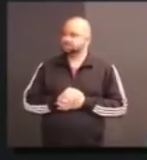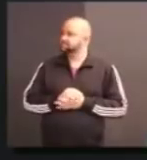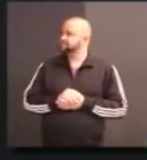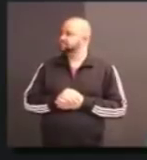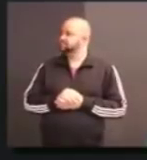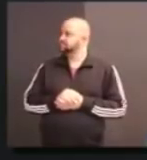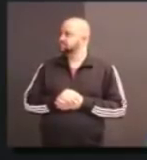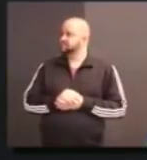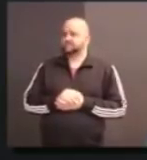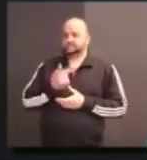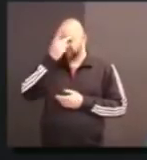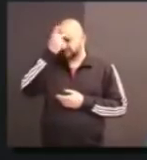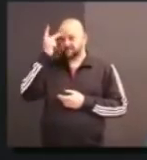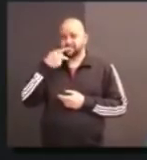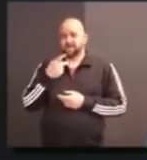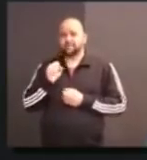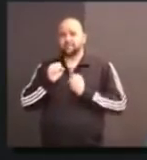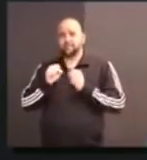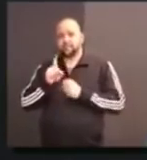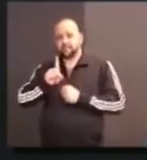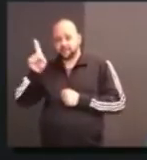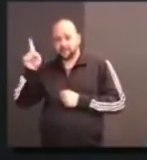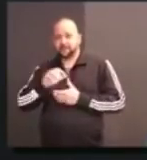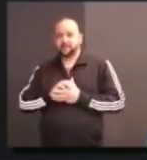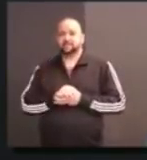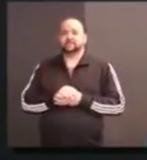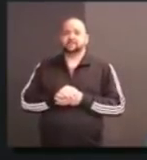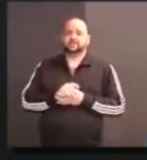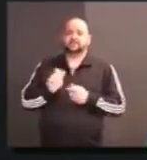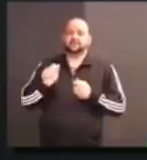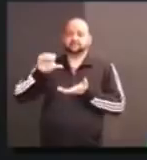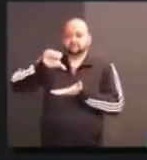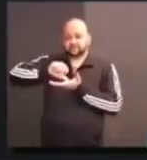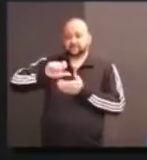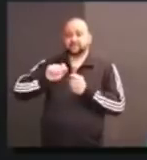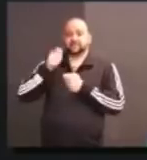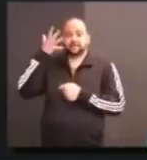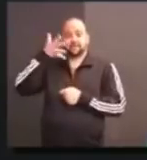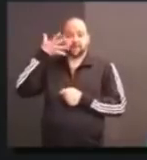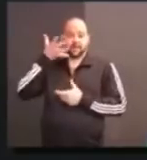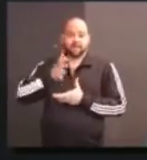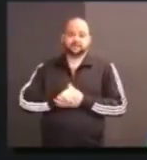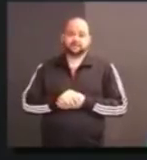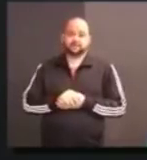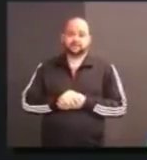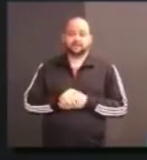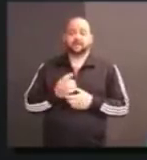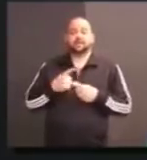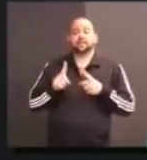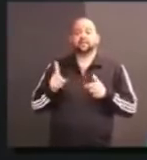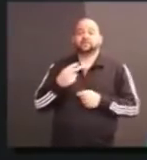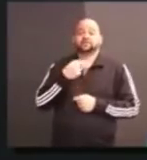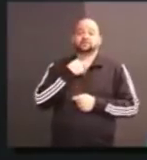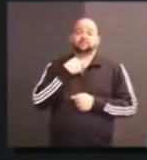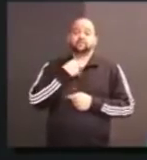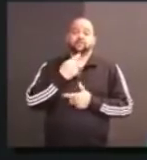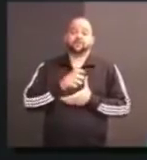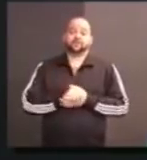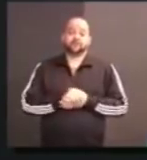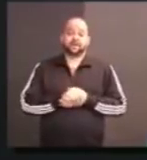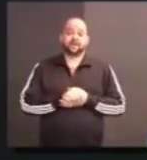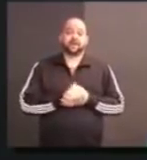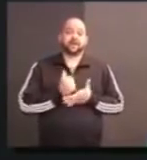você pode ir lá no centro tal fazer uma palestra, mas não pode levar seus